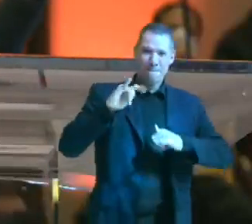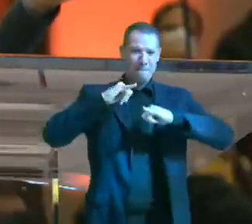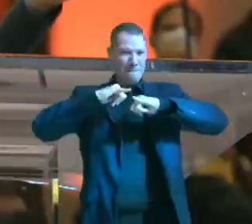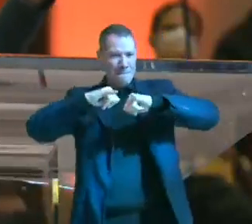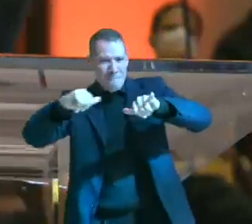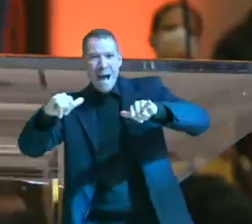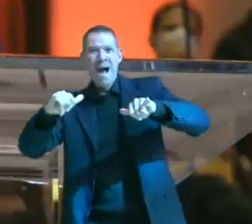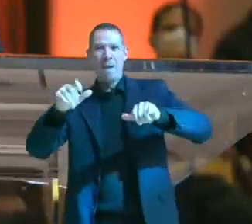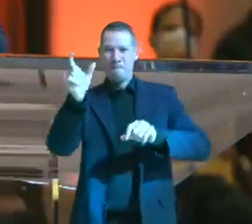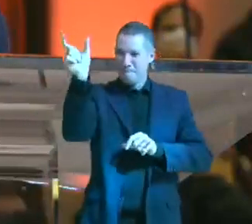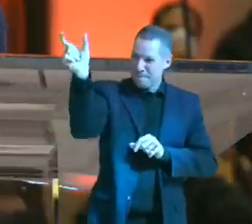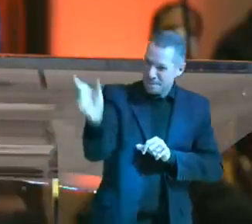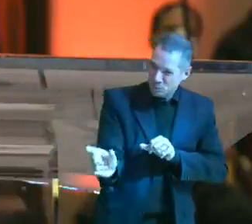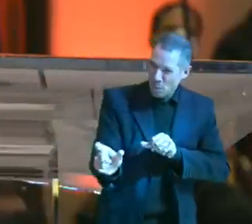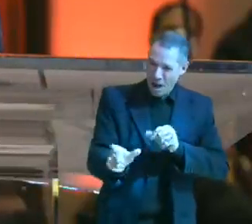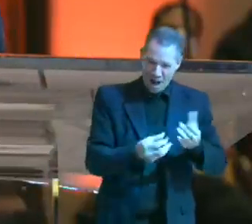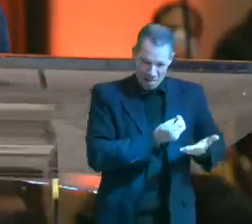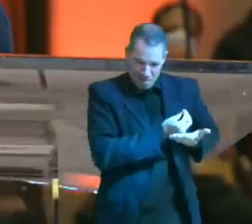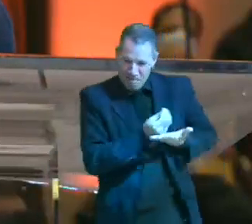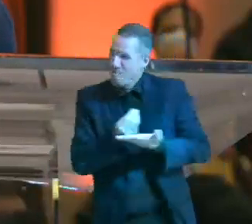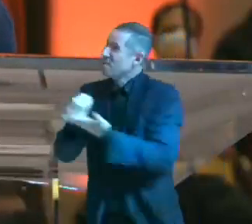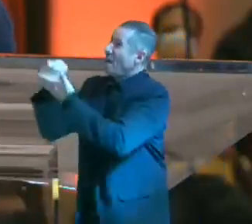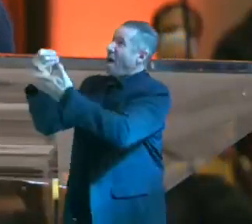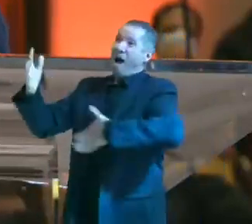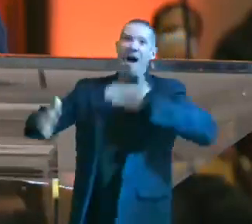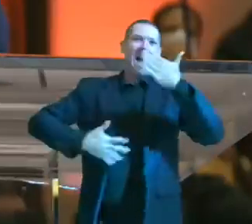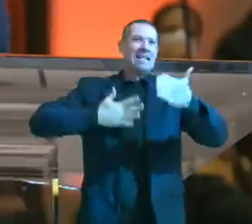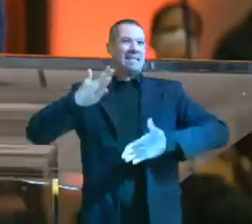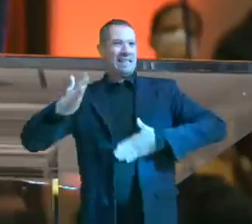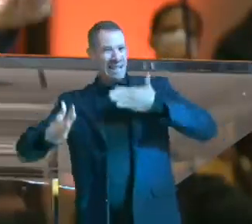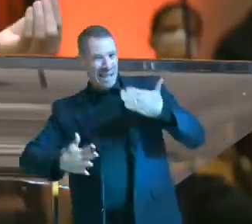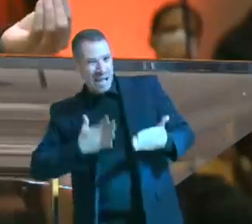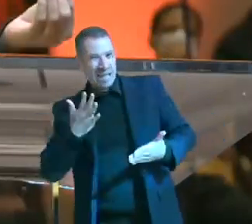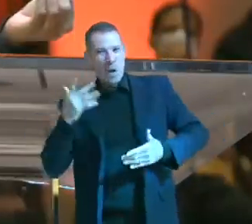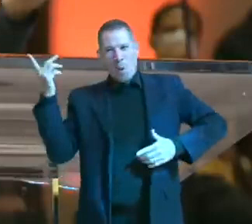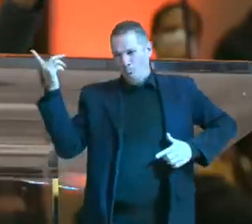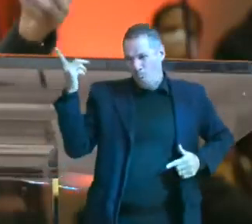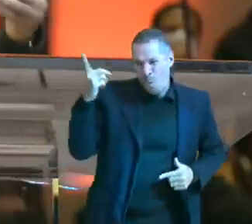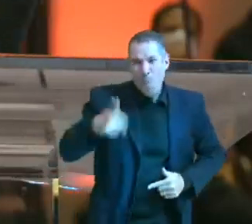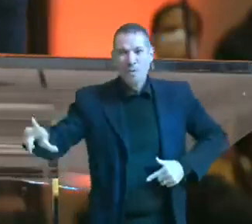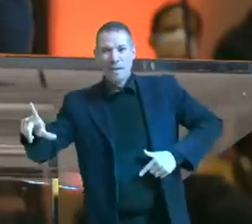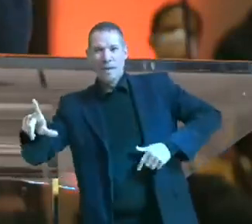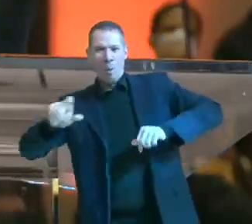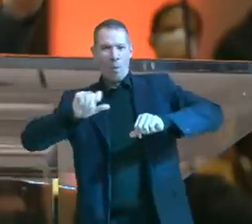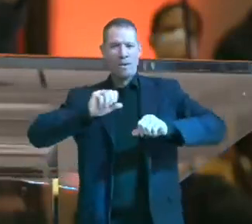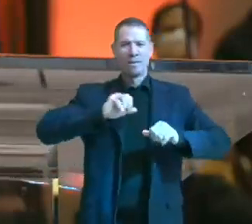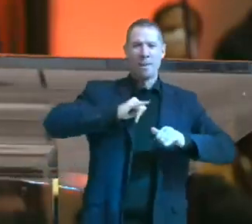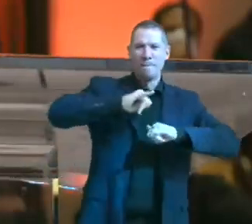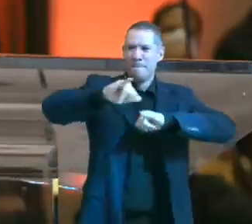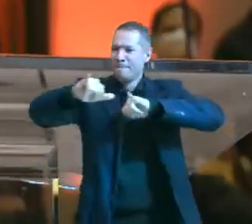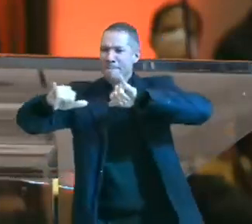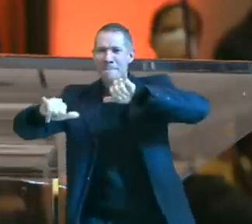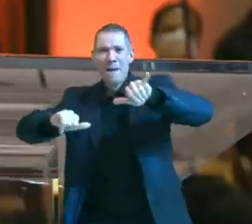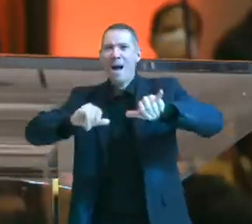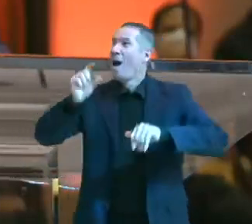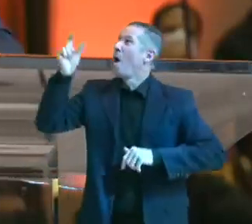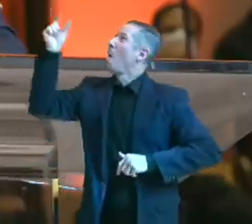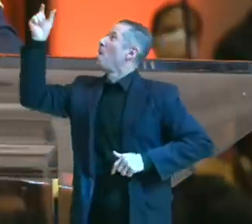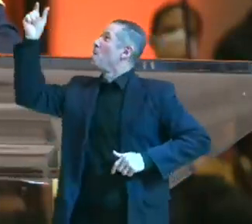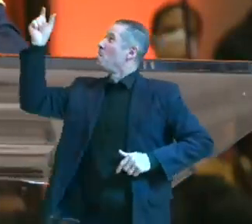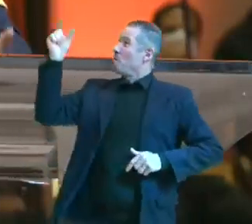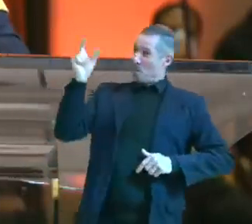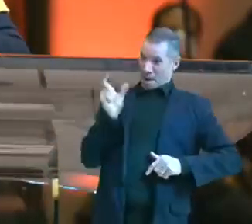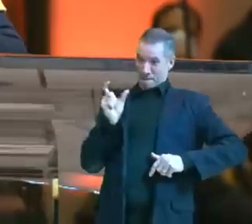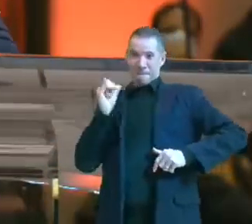se converteu, você fica tão alegre, porque você conseguiu transmitir essa palavra.